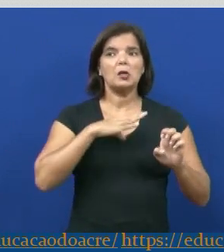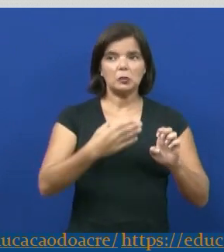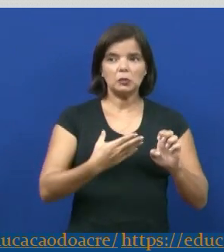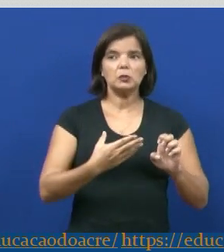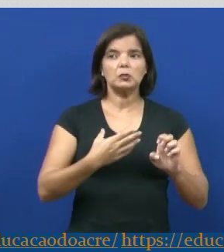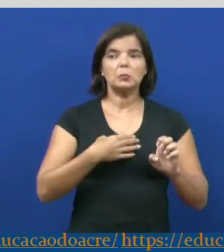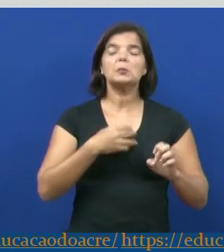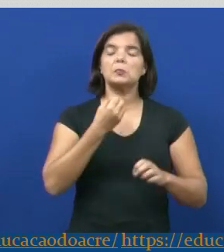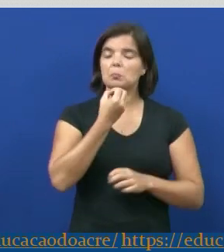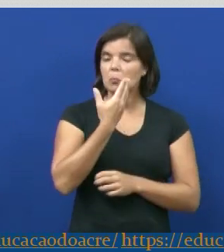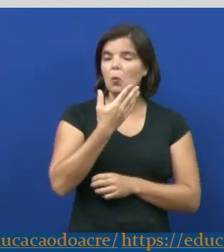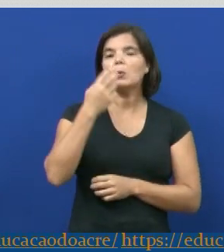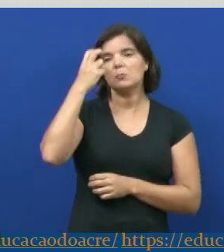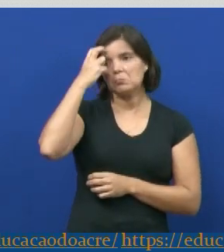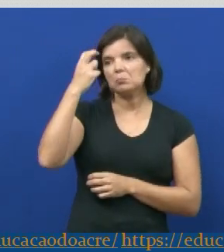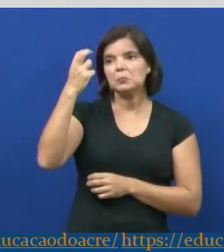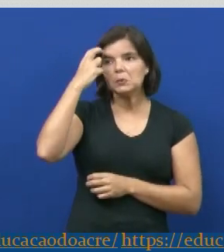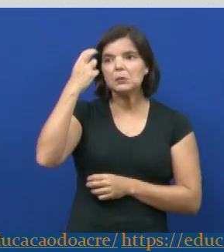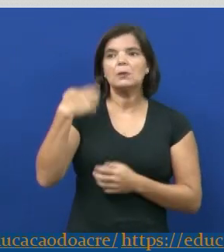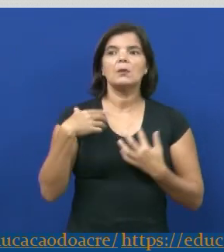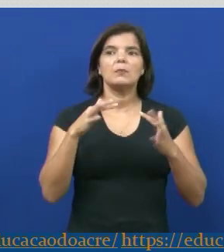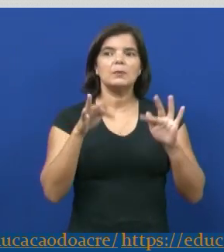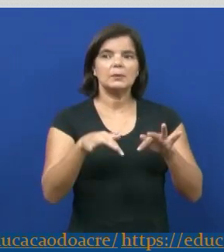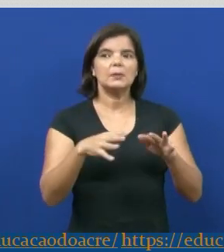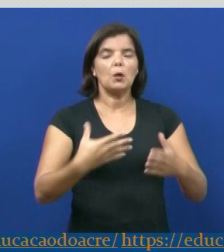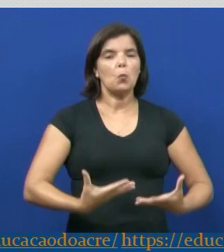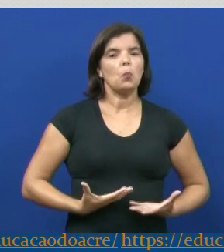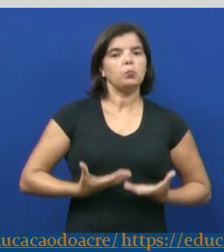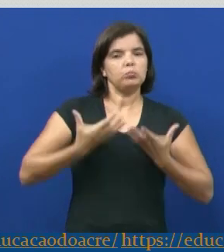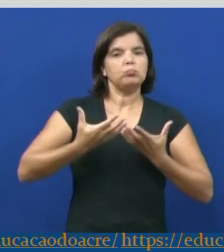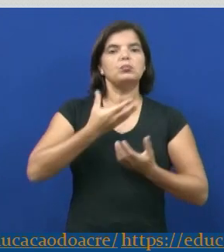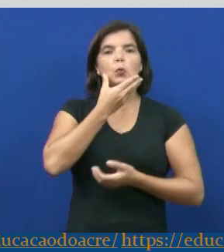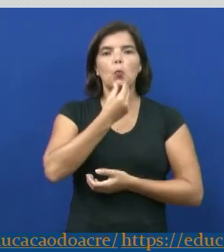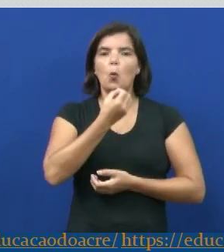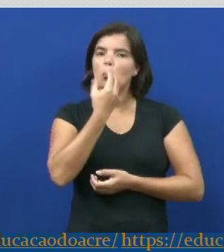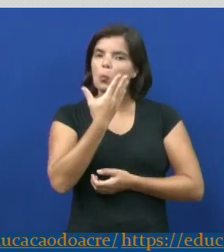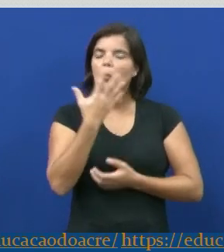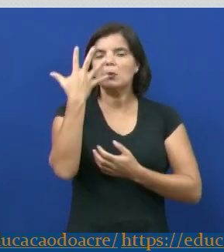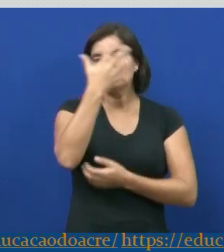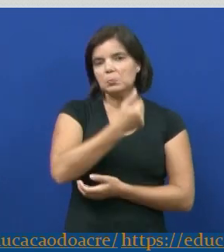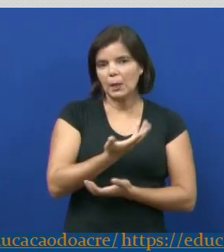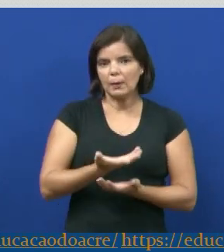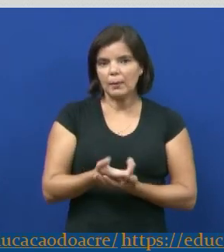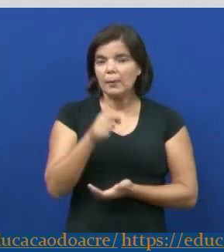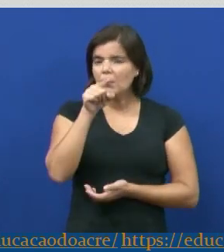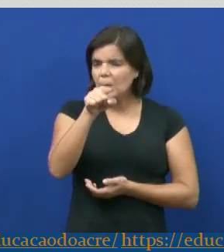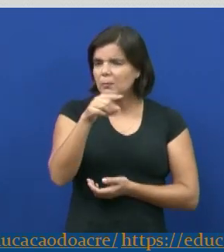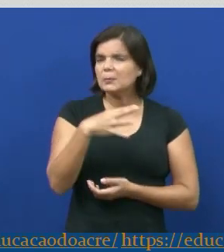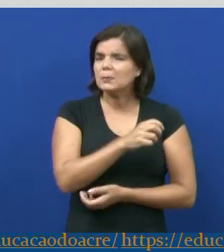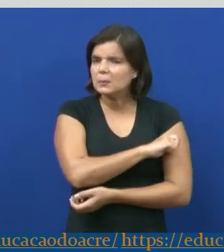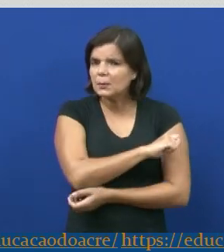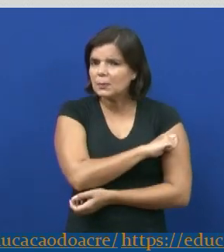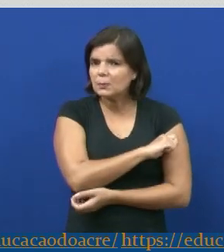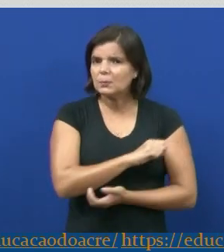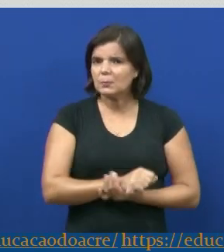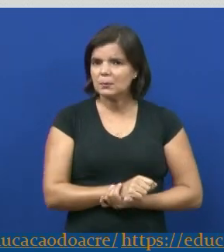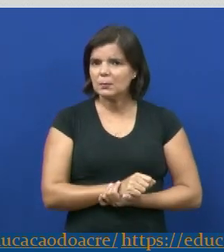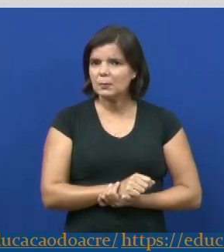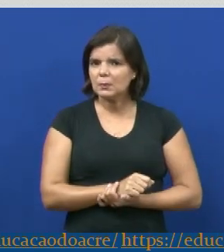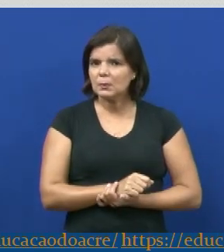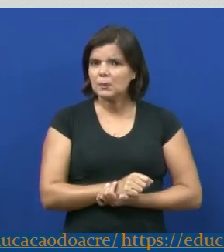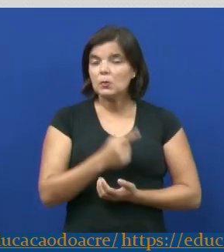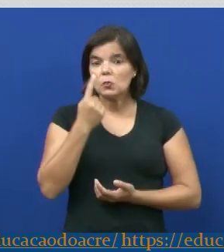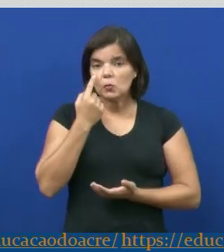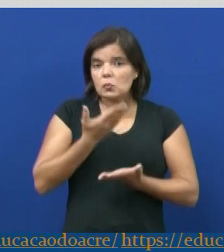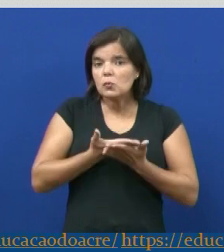agir de forma virtuosa e sábia a fim de enaltecer o homem bom e belo. Para você, aluno, a partir